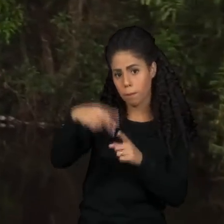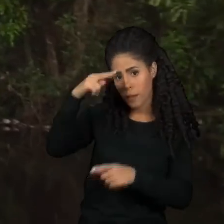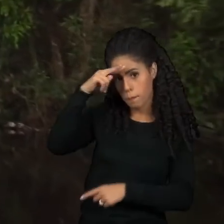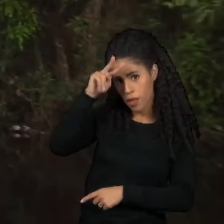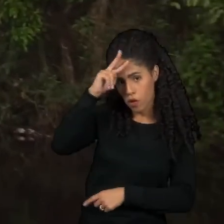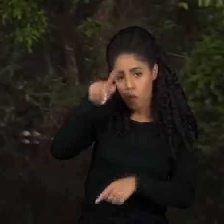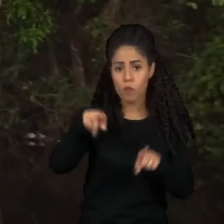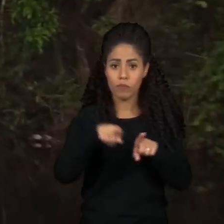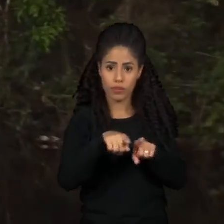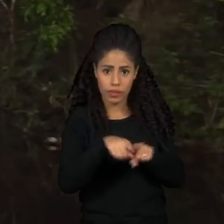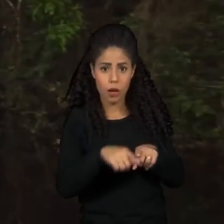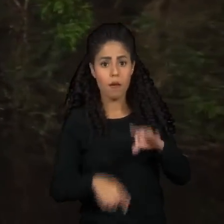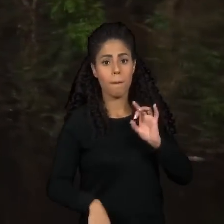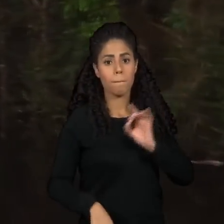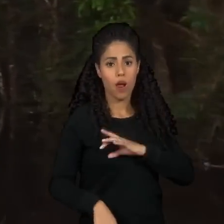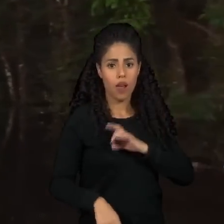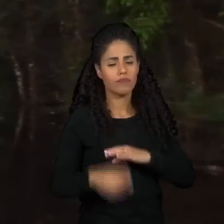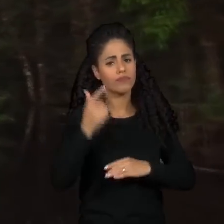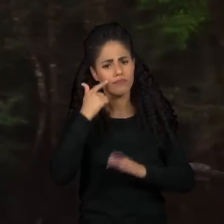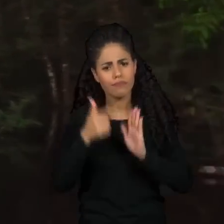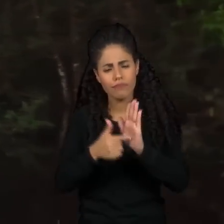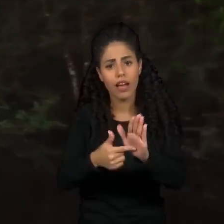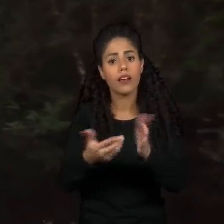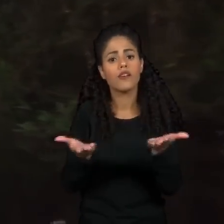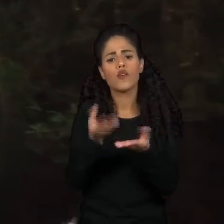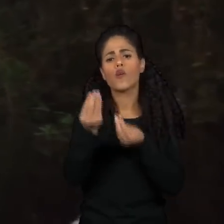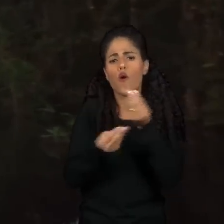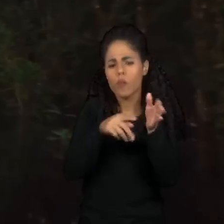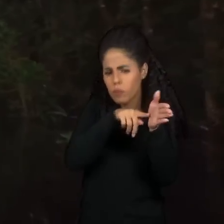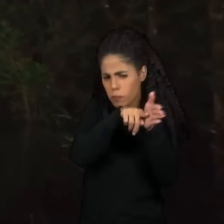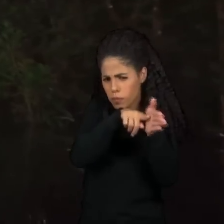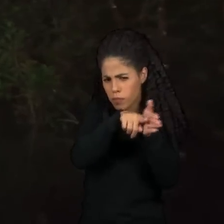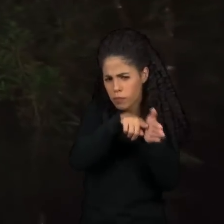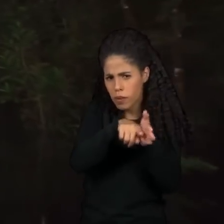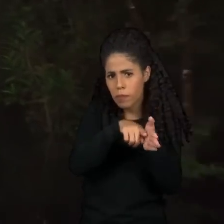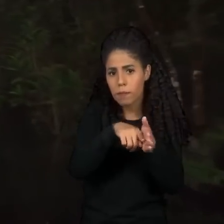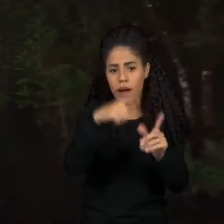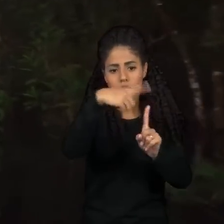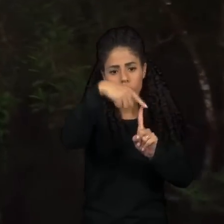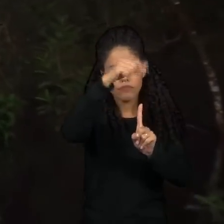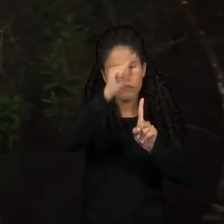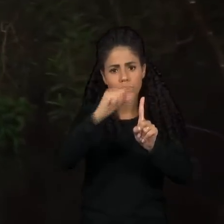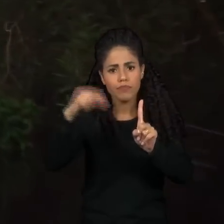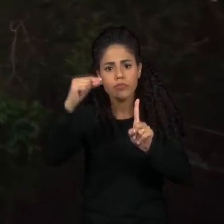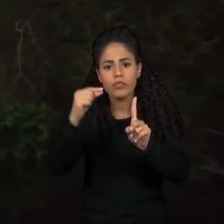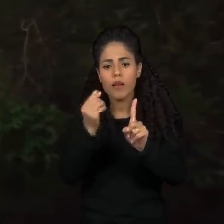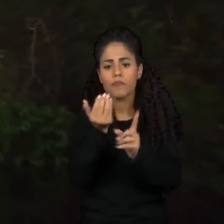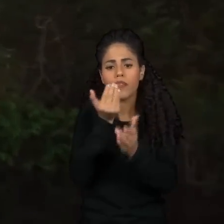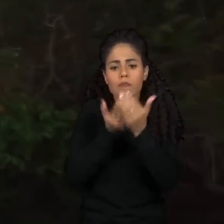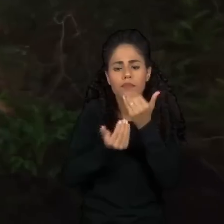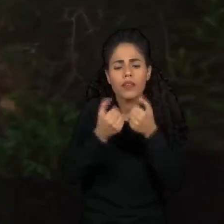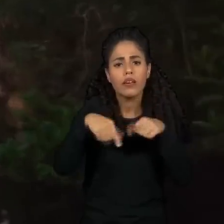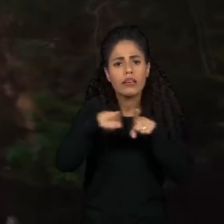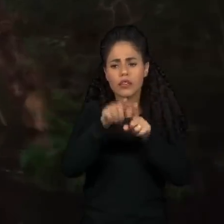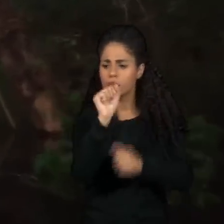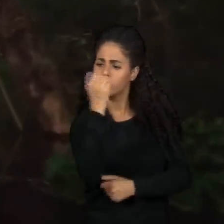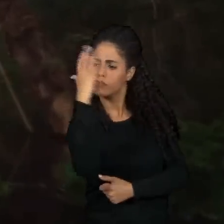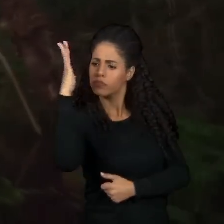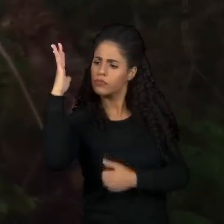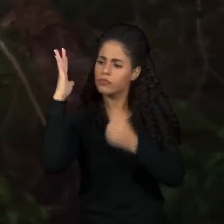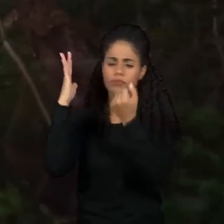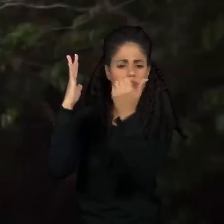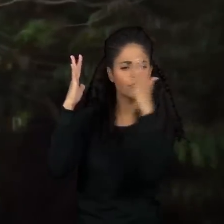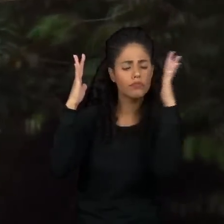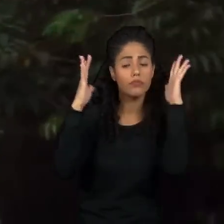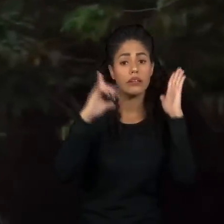sistemas políticos e agrícolas. A investigação sobre plantas que eles consumiam sugere que a floresta que se vê